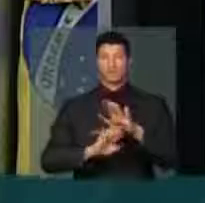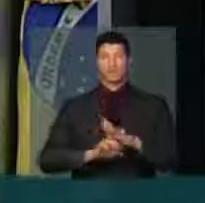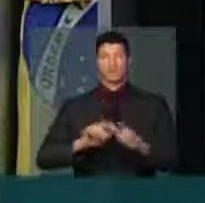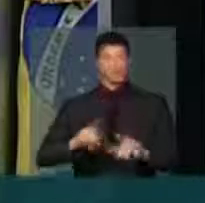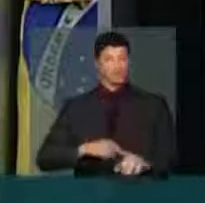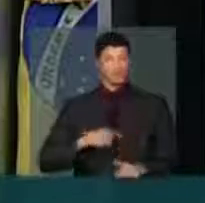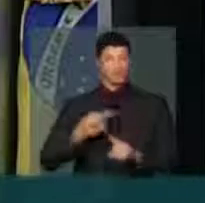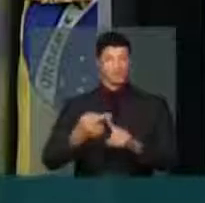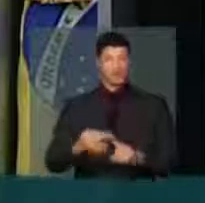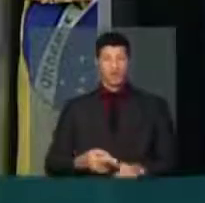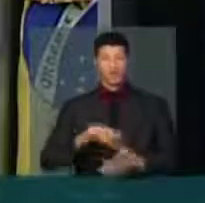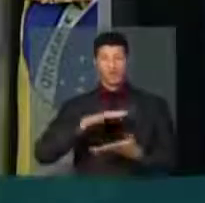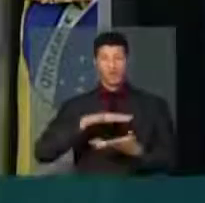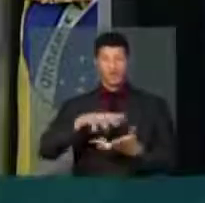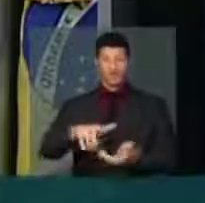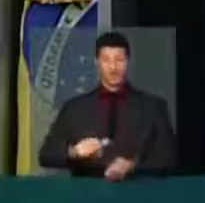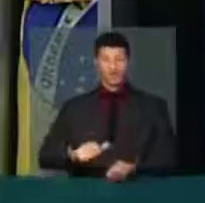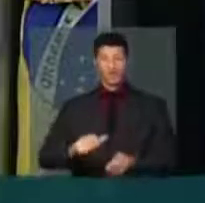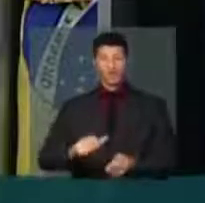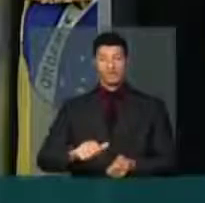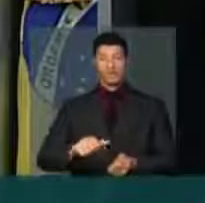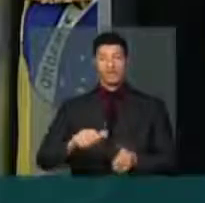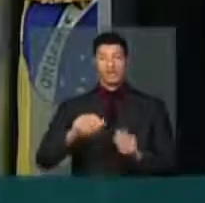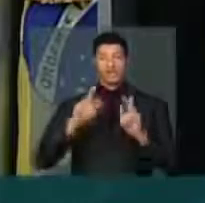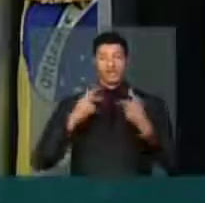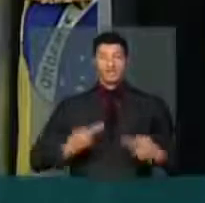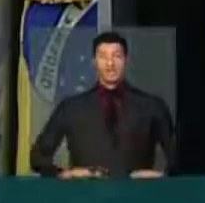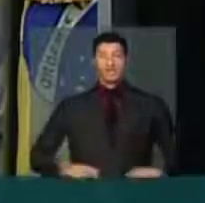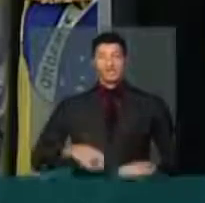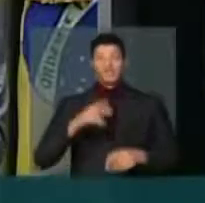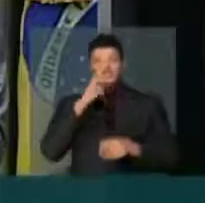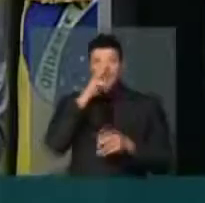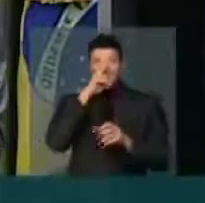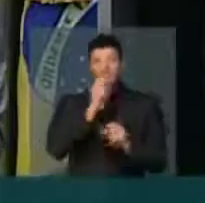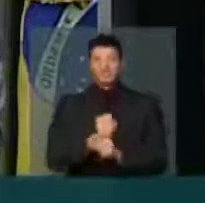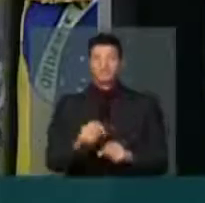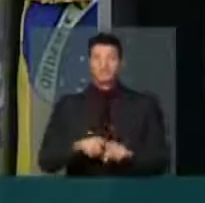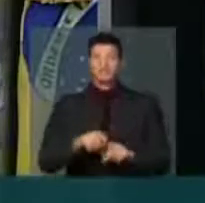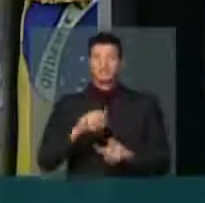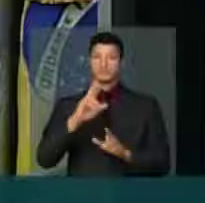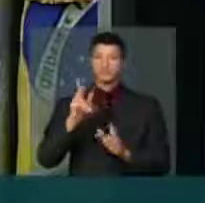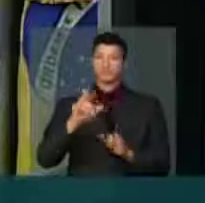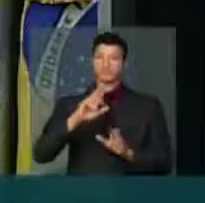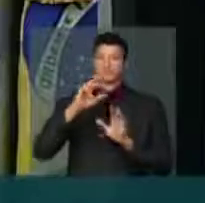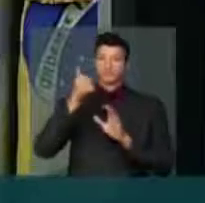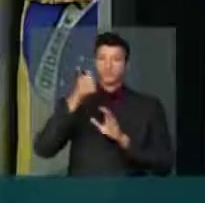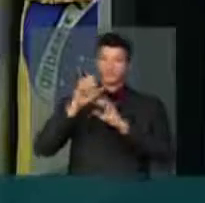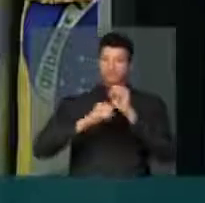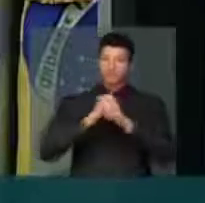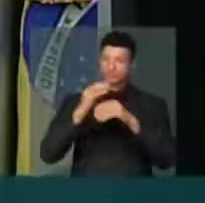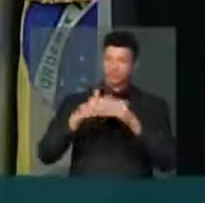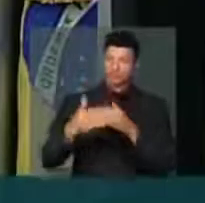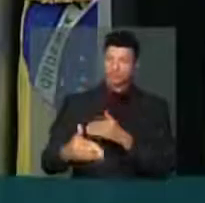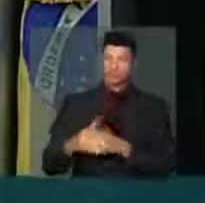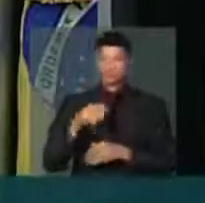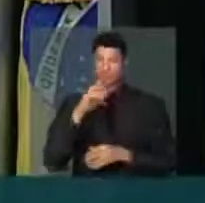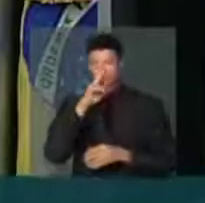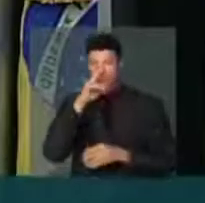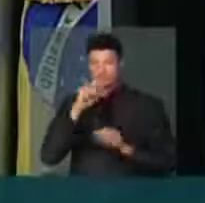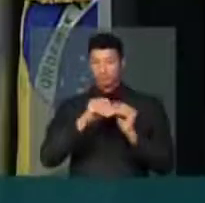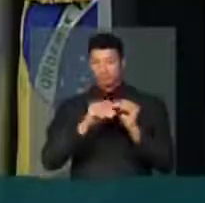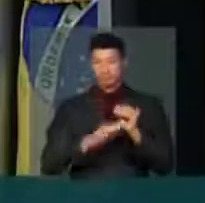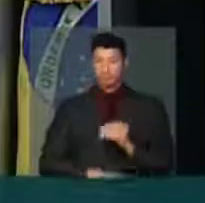das maiores do mundo, patrimônio sólido de muitas décadas, em uma